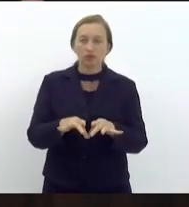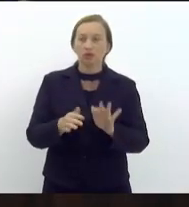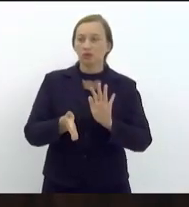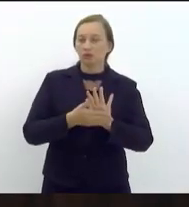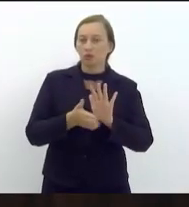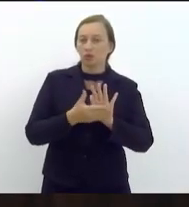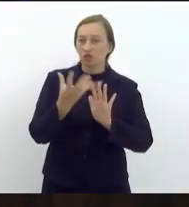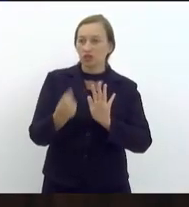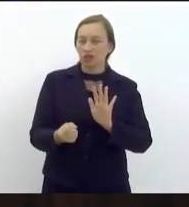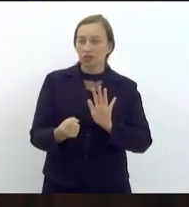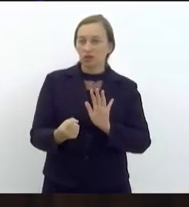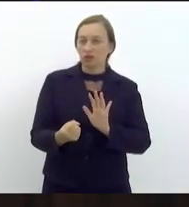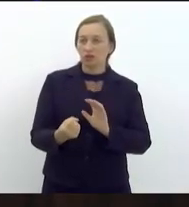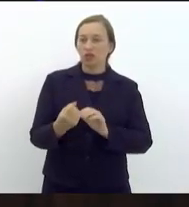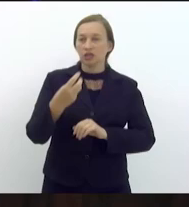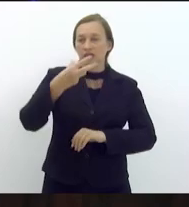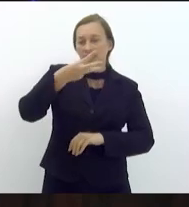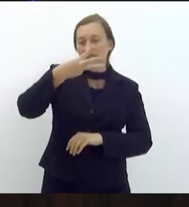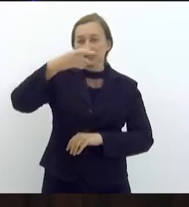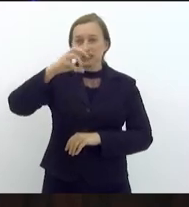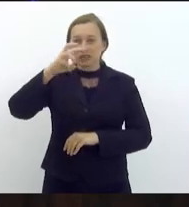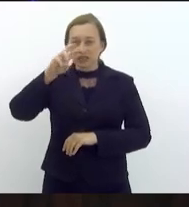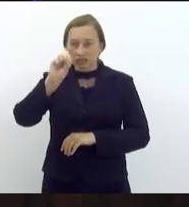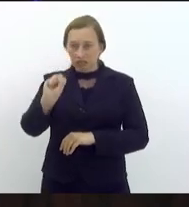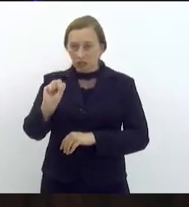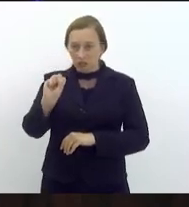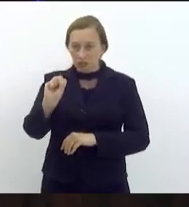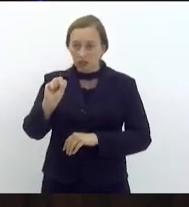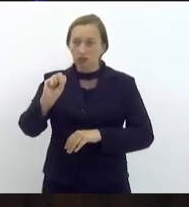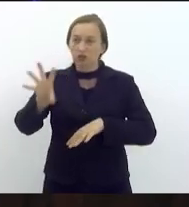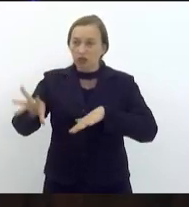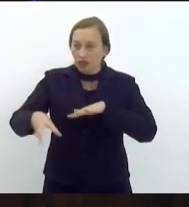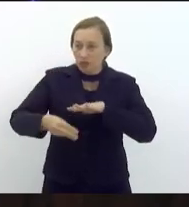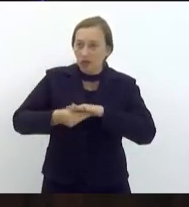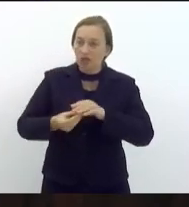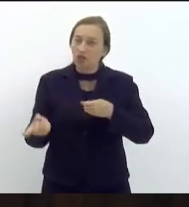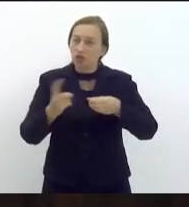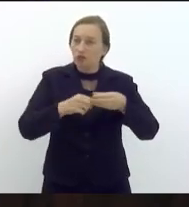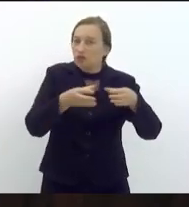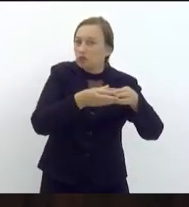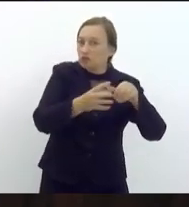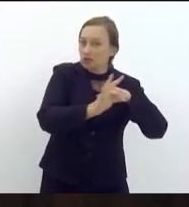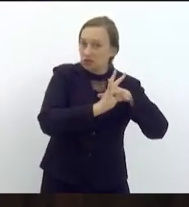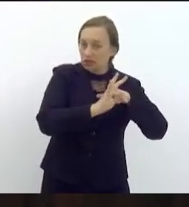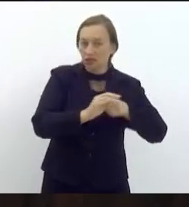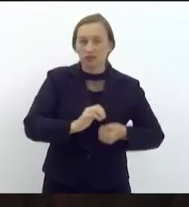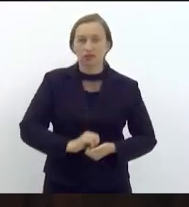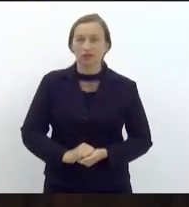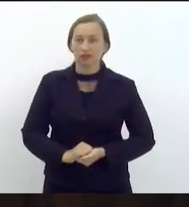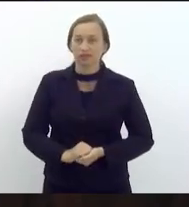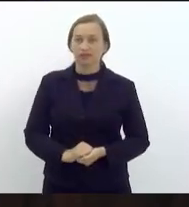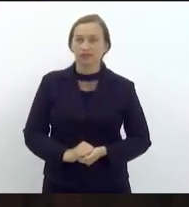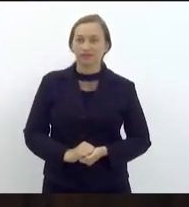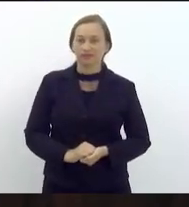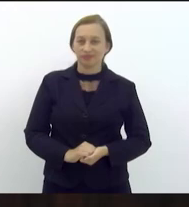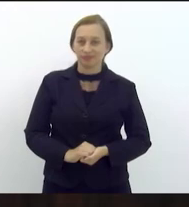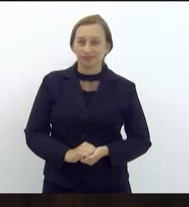proposta recebeu 38 emendas e retorna as comissões técnicas